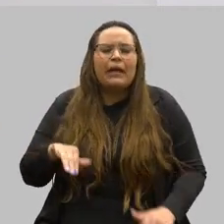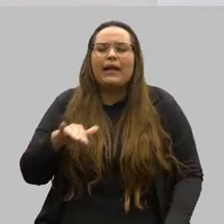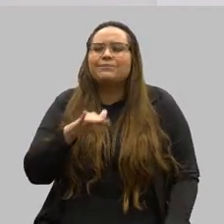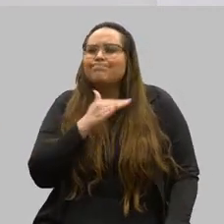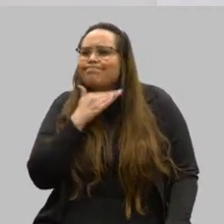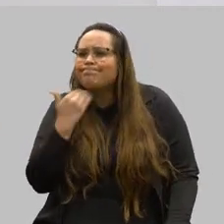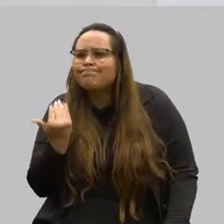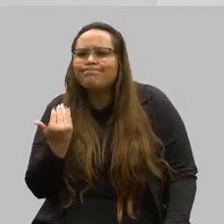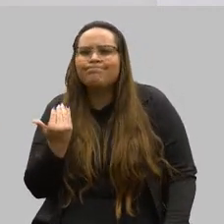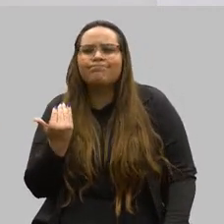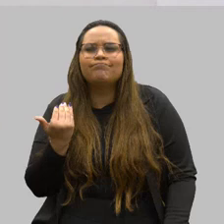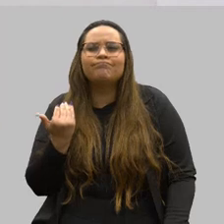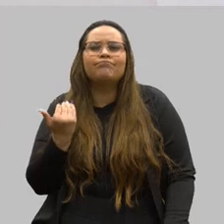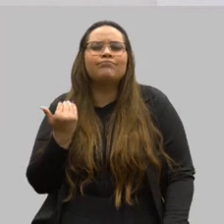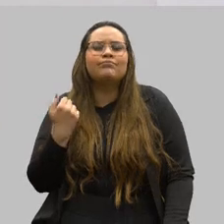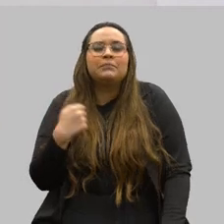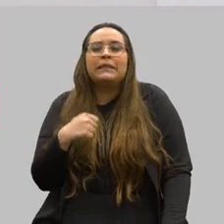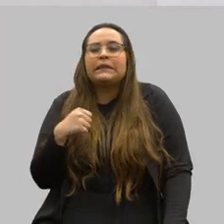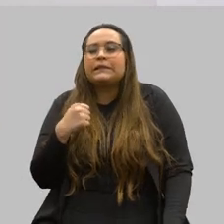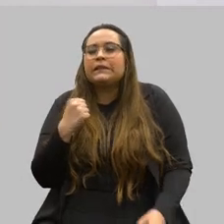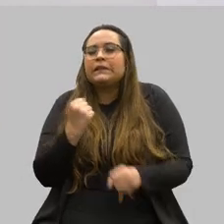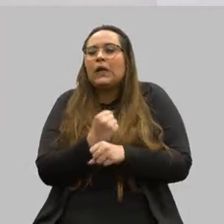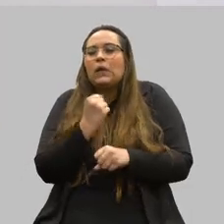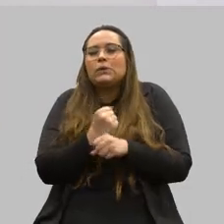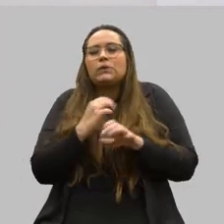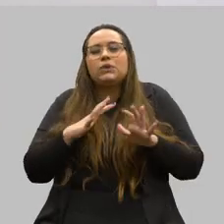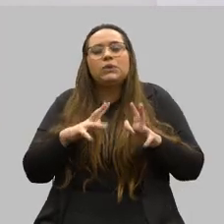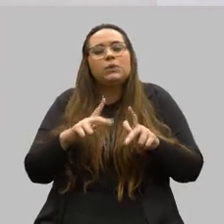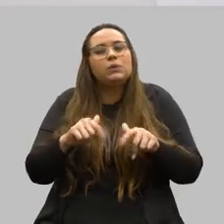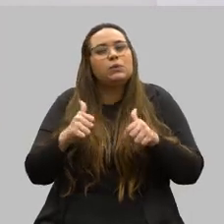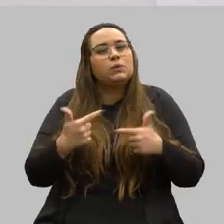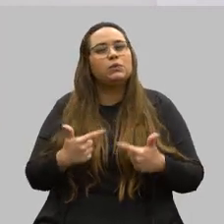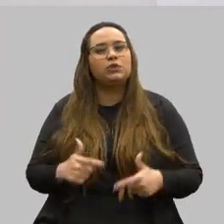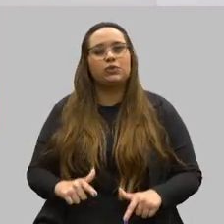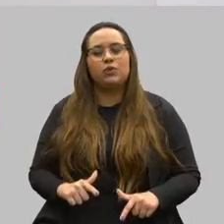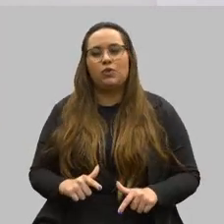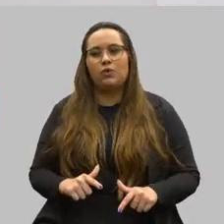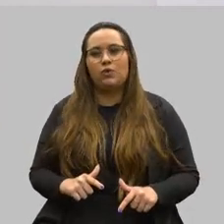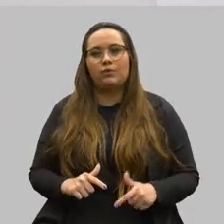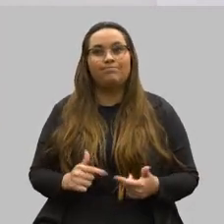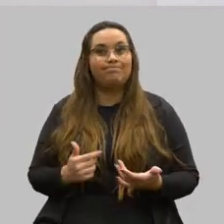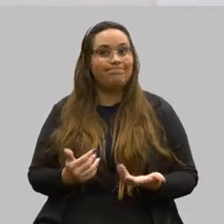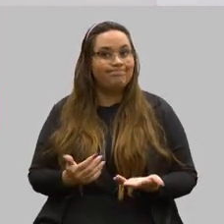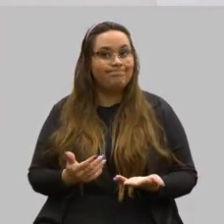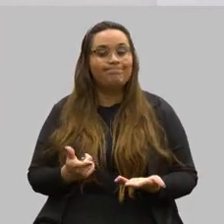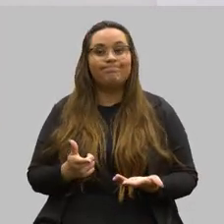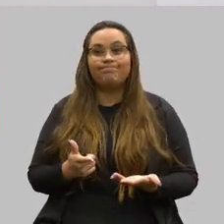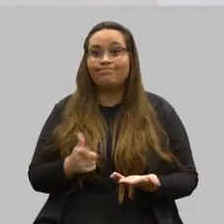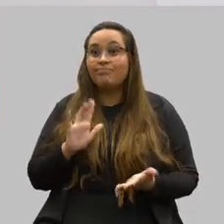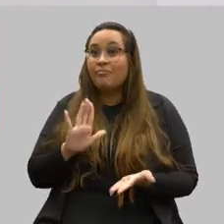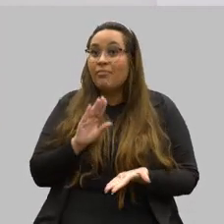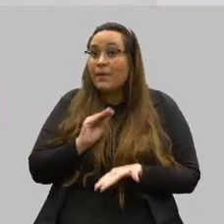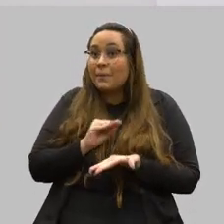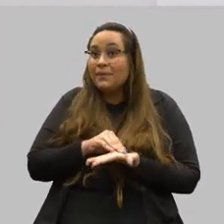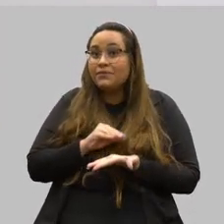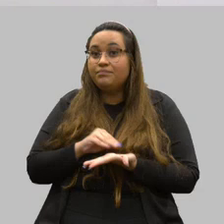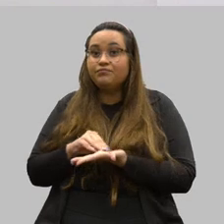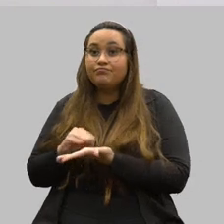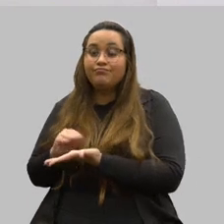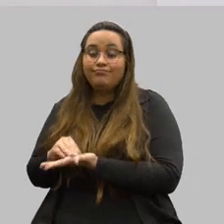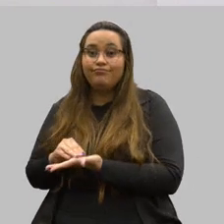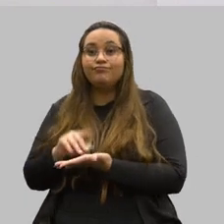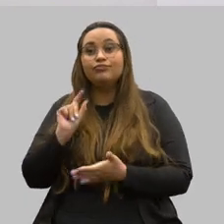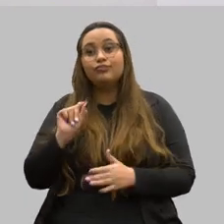uma reconstrução necessária mas teve ali uma uma ausência de investimento no serviço público